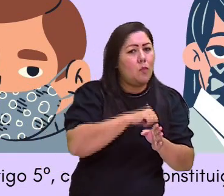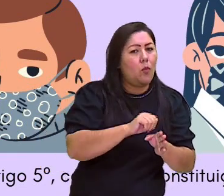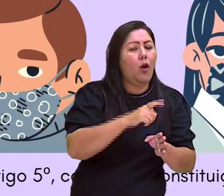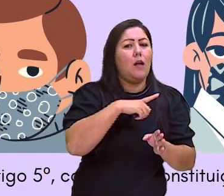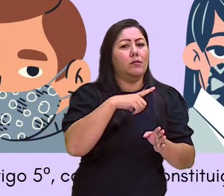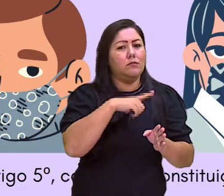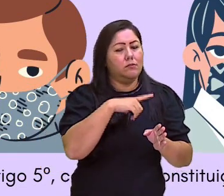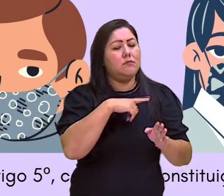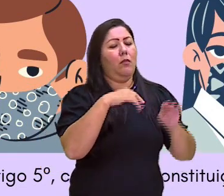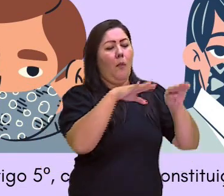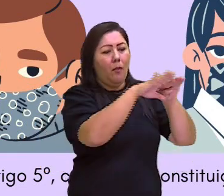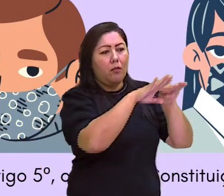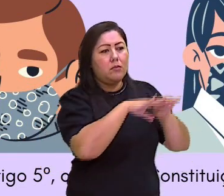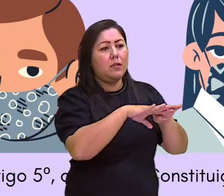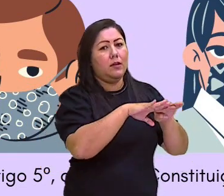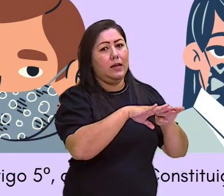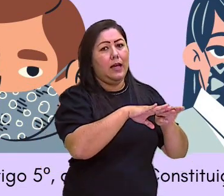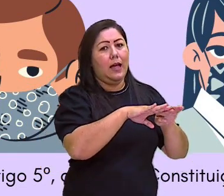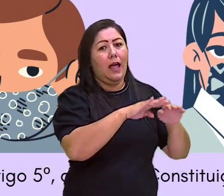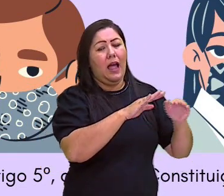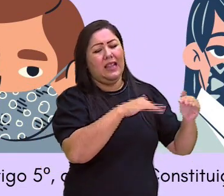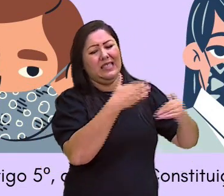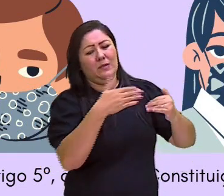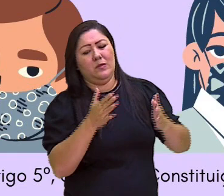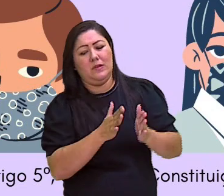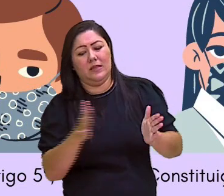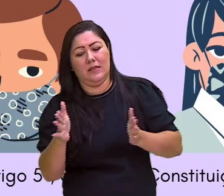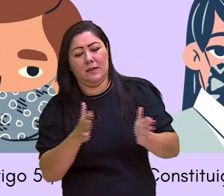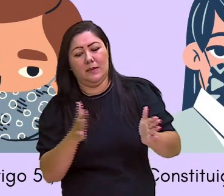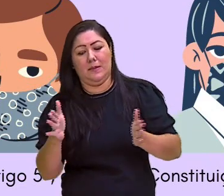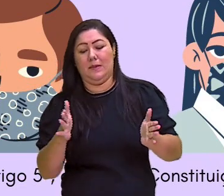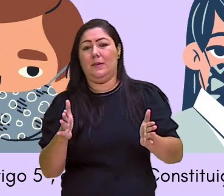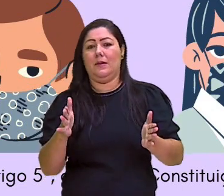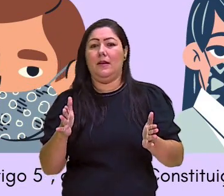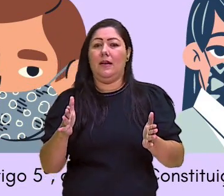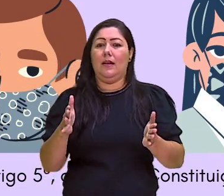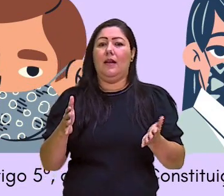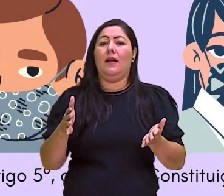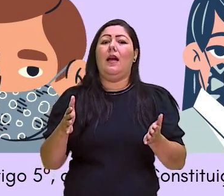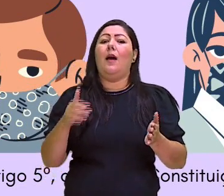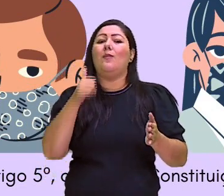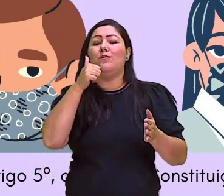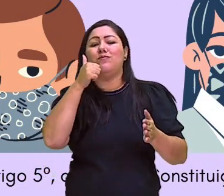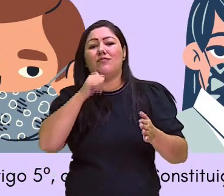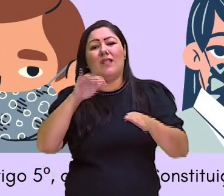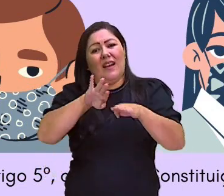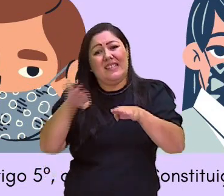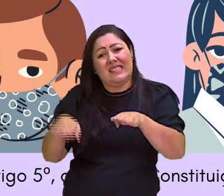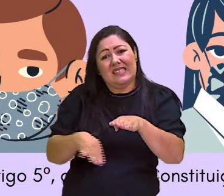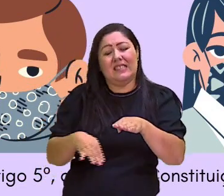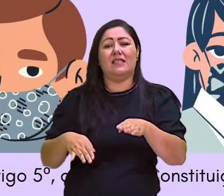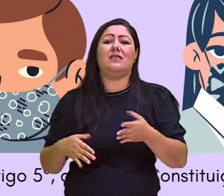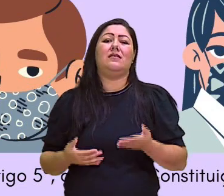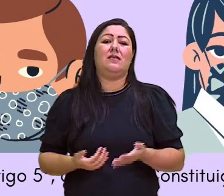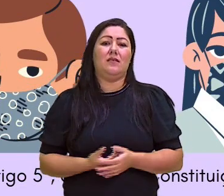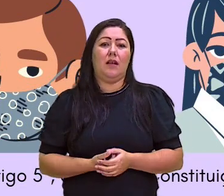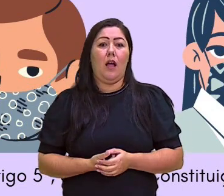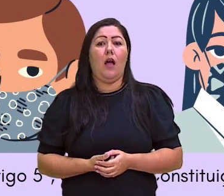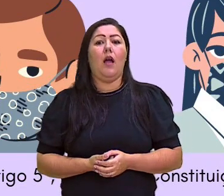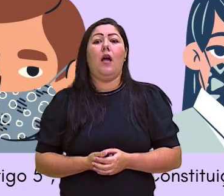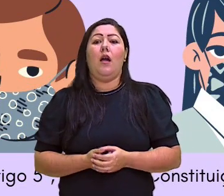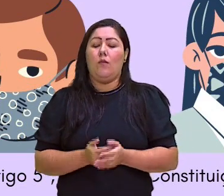tinham uma posição, depois vieram o período védico e o patriarcal rebaixou as mulheres, agora elas